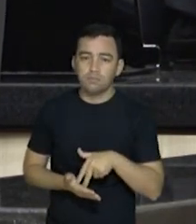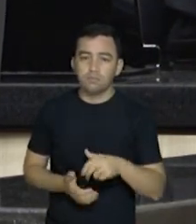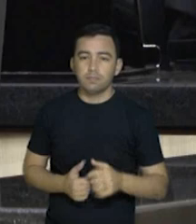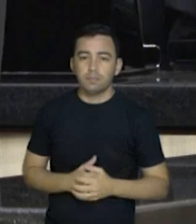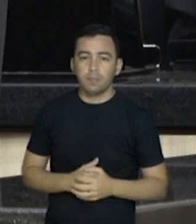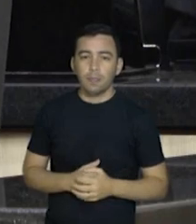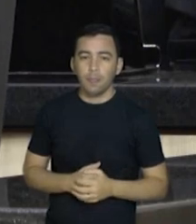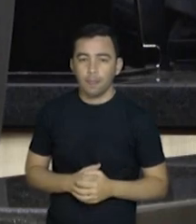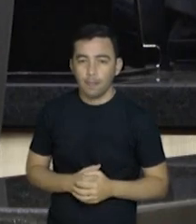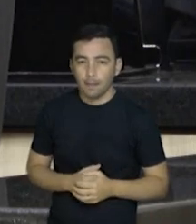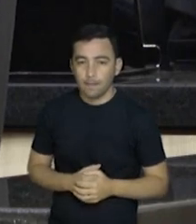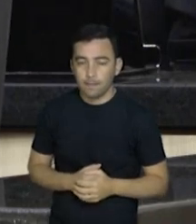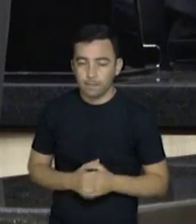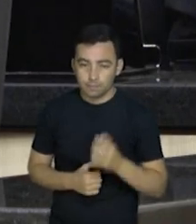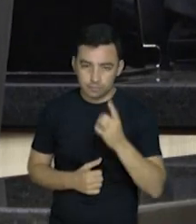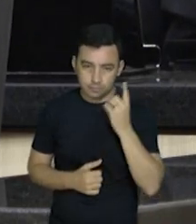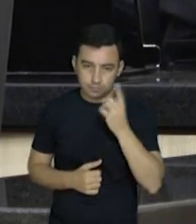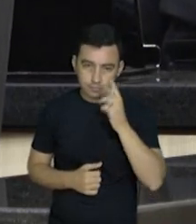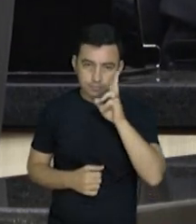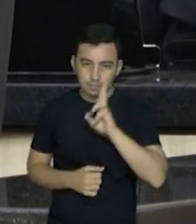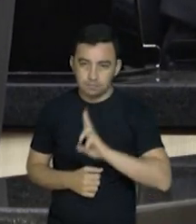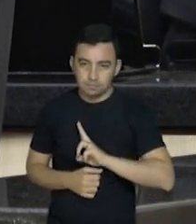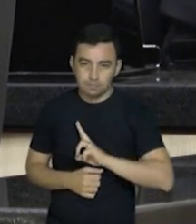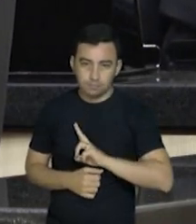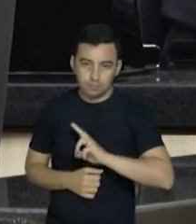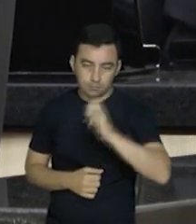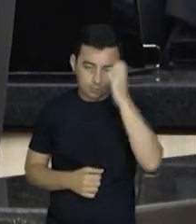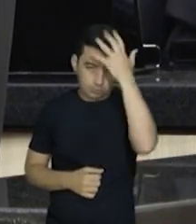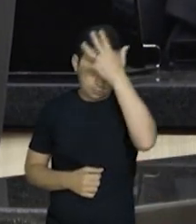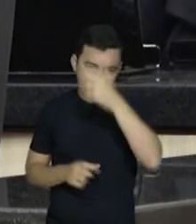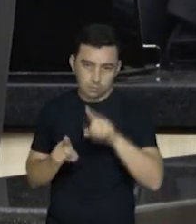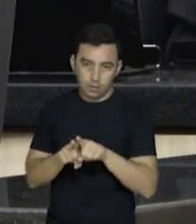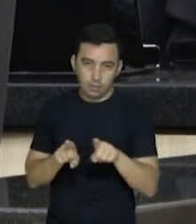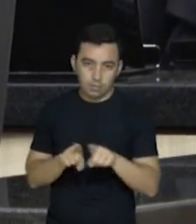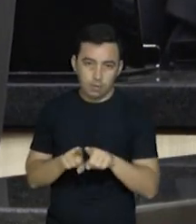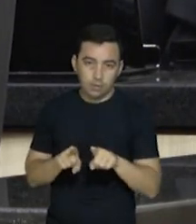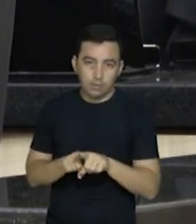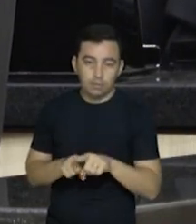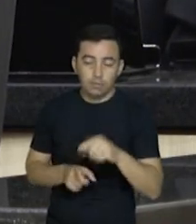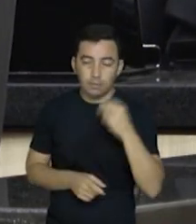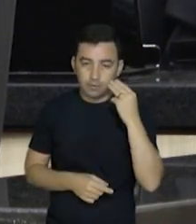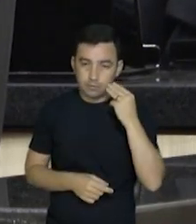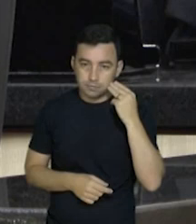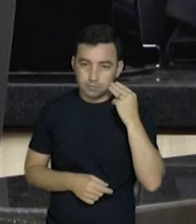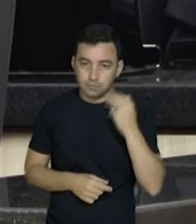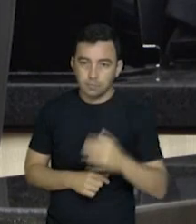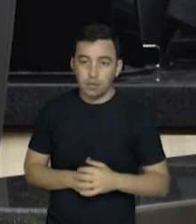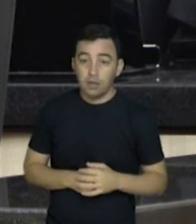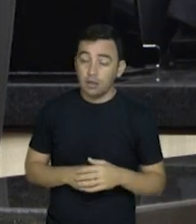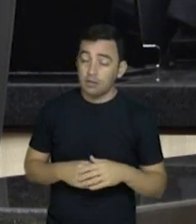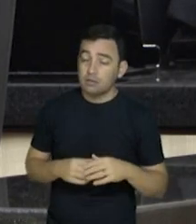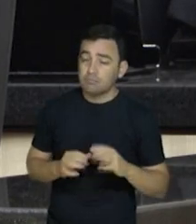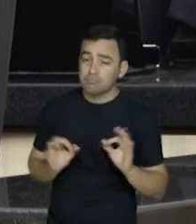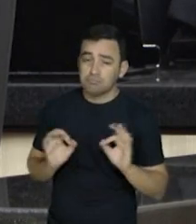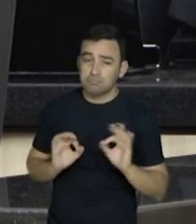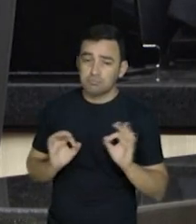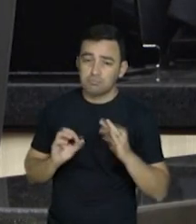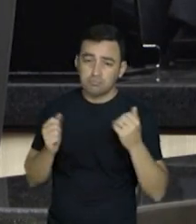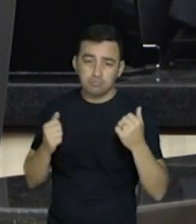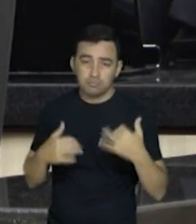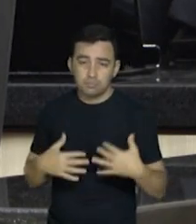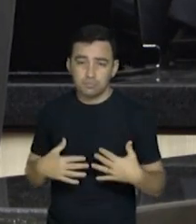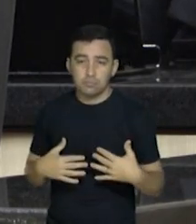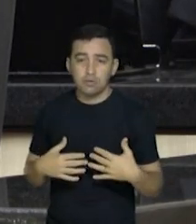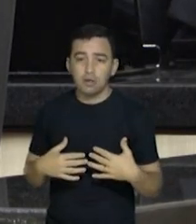senhores deputados ivanatos delegado Egídio e deputado Márcio Machado nada mais a venda tratar e antes de encerrar a sessão